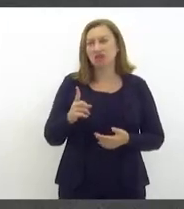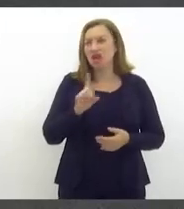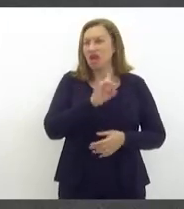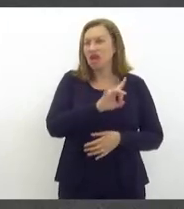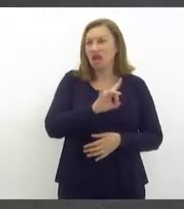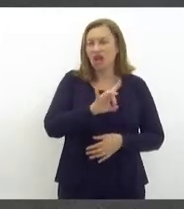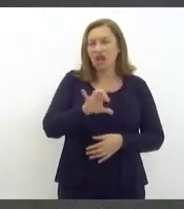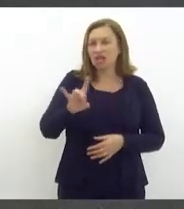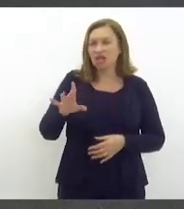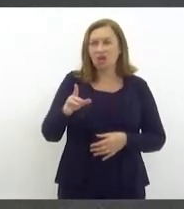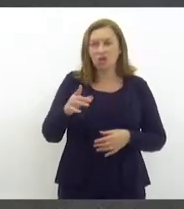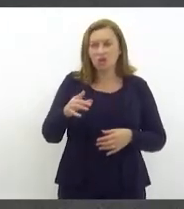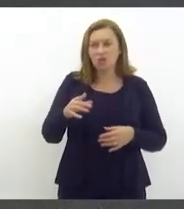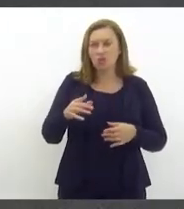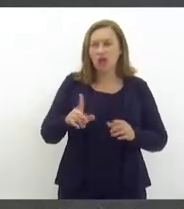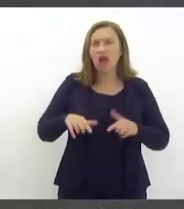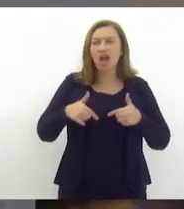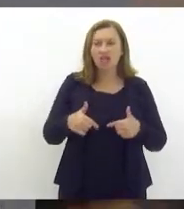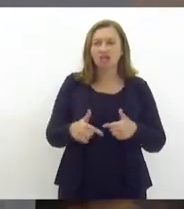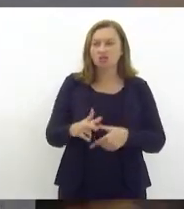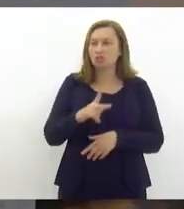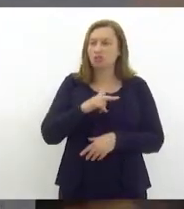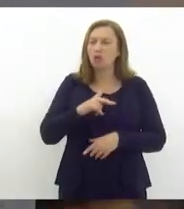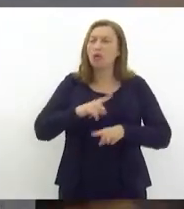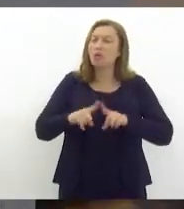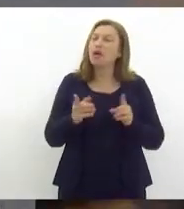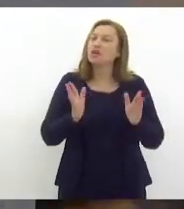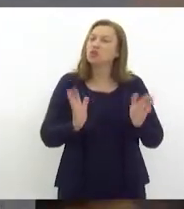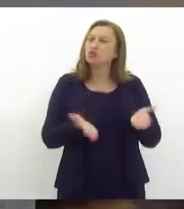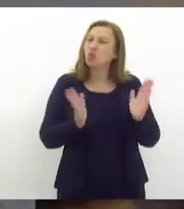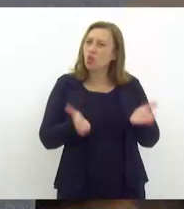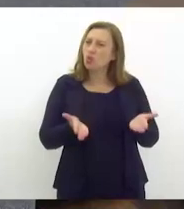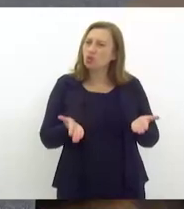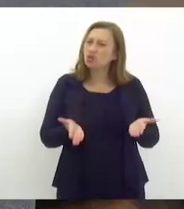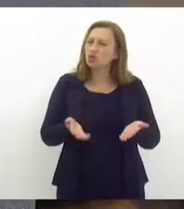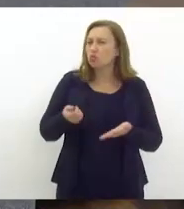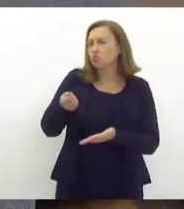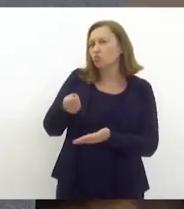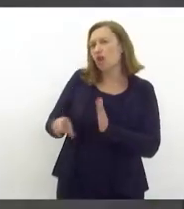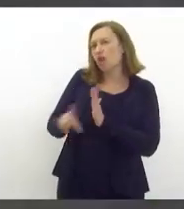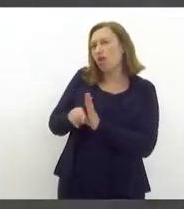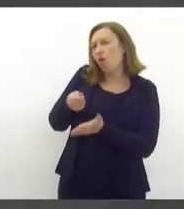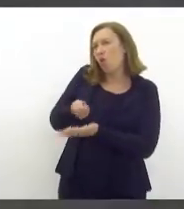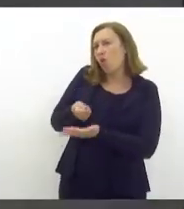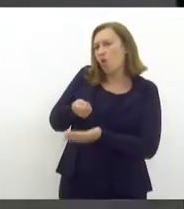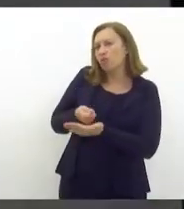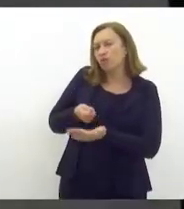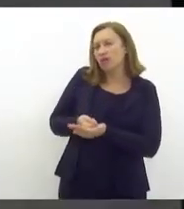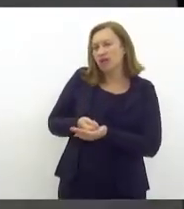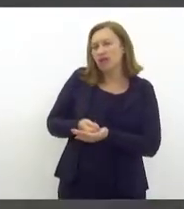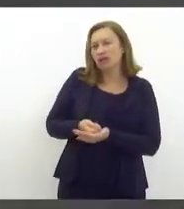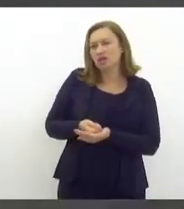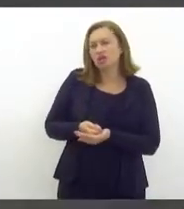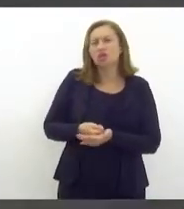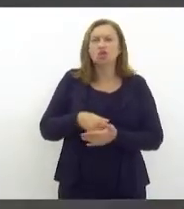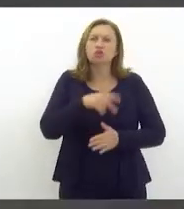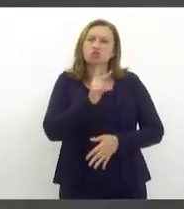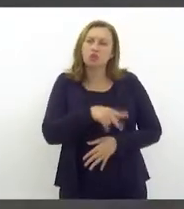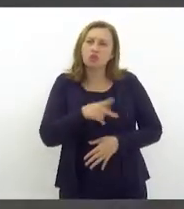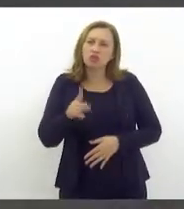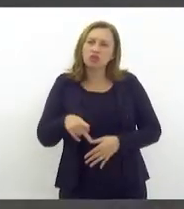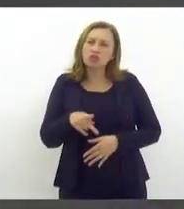todos. Mas hoje ainda tem uma determinação que obriga quem é, enfim, quem, os professores